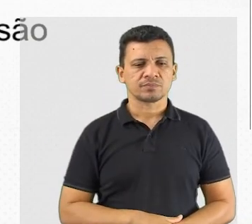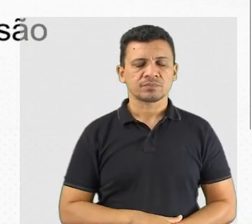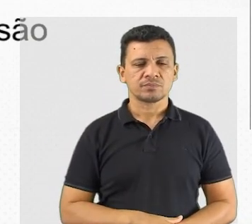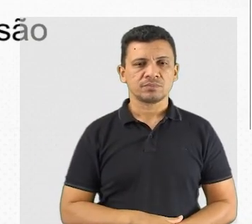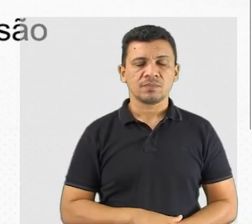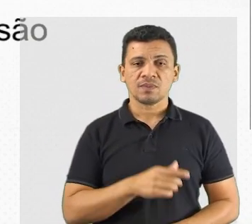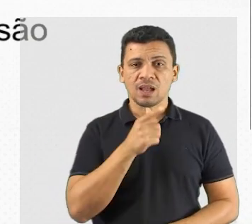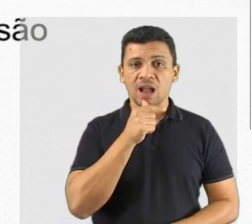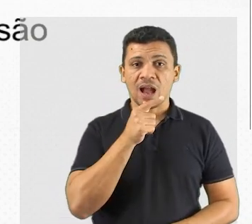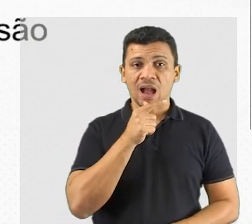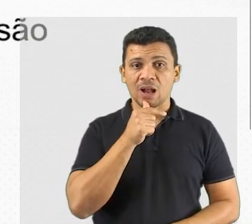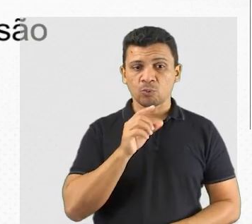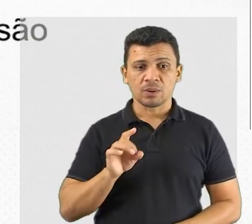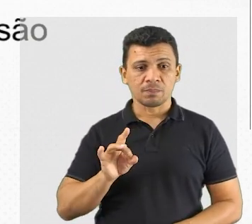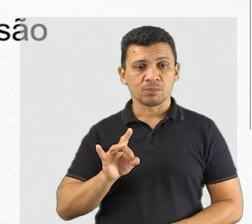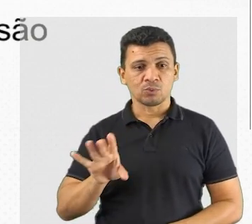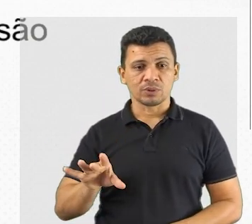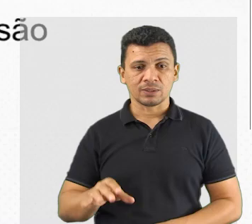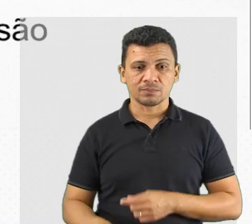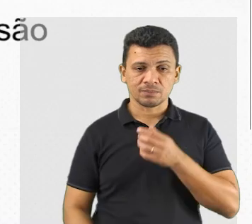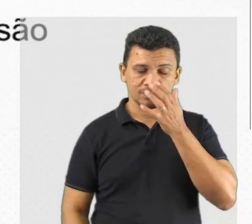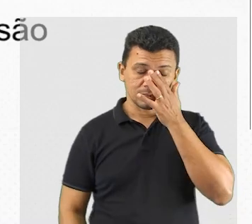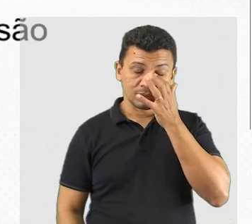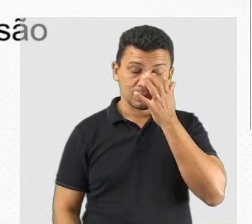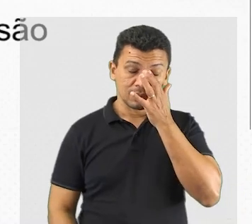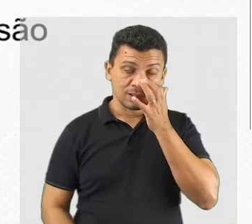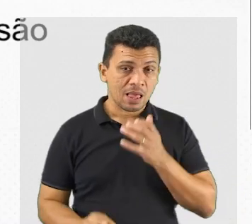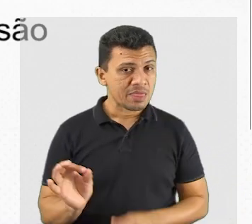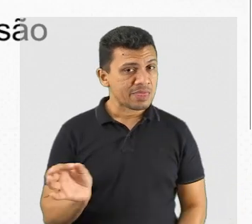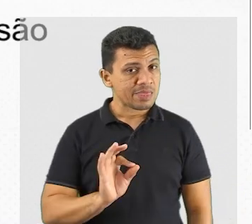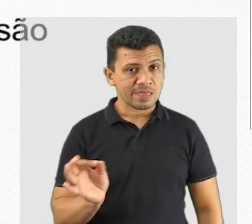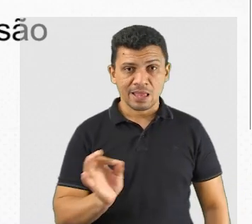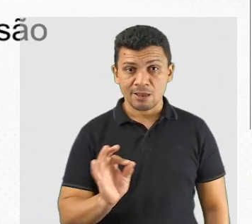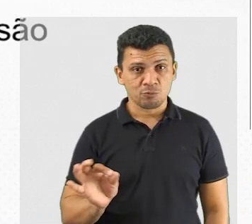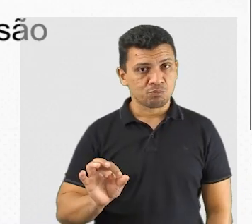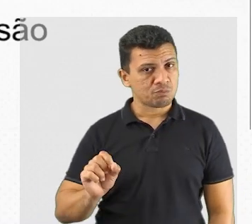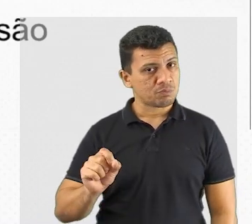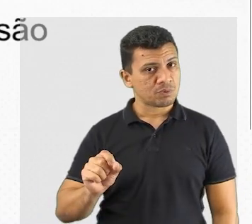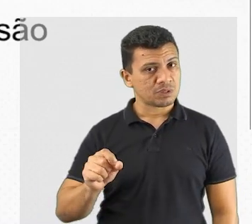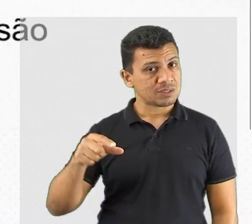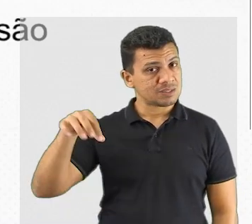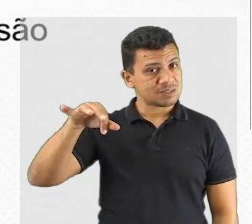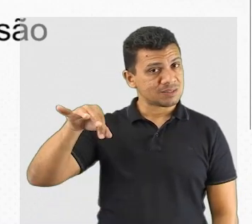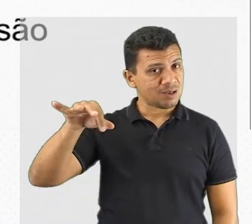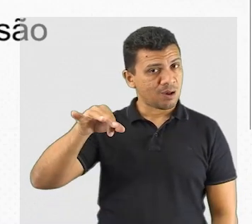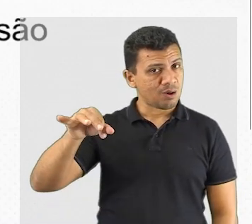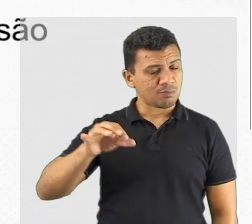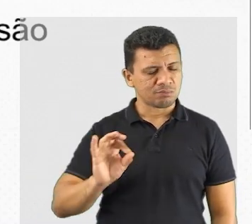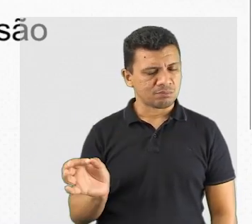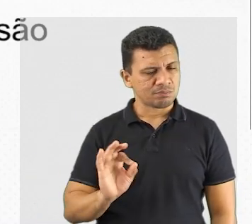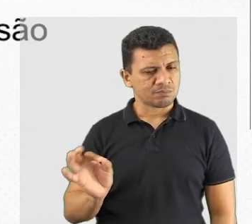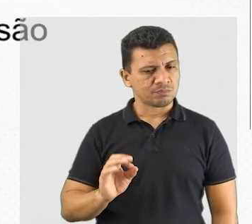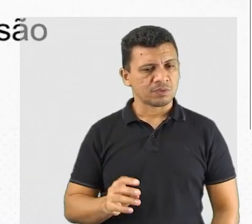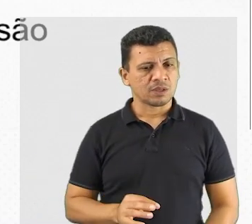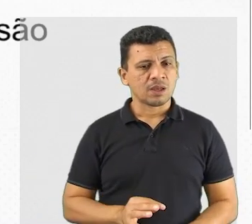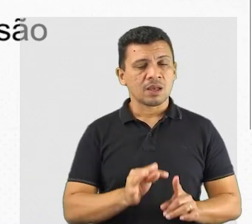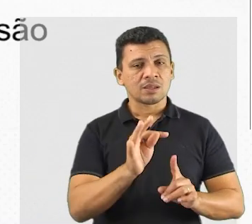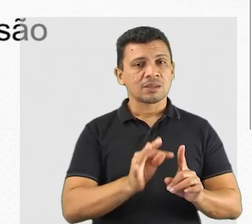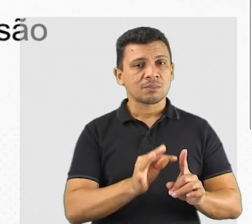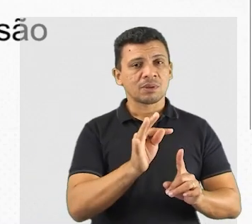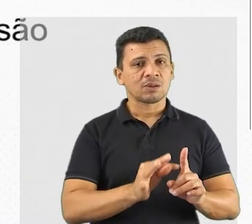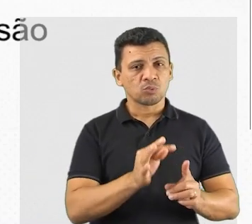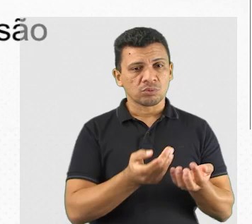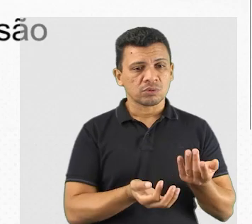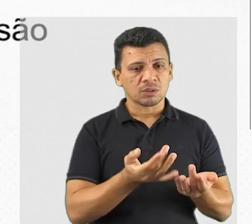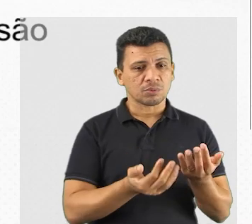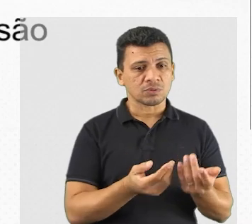água pura, sem sal, água pura. A temperatura de ebulição ao nível do mar é 100 graus